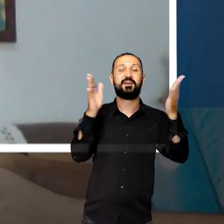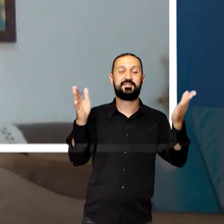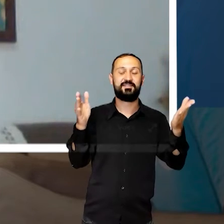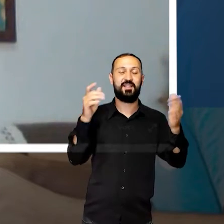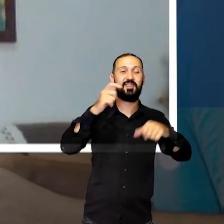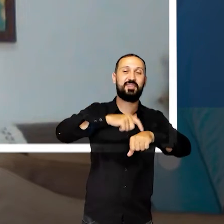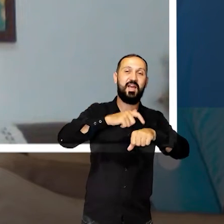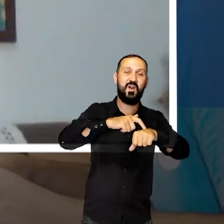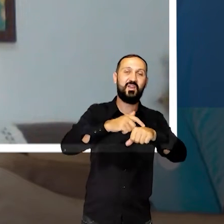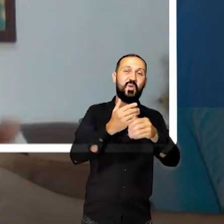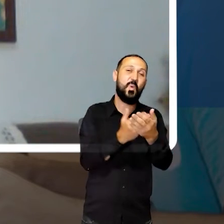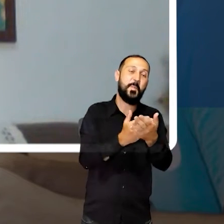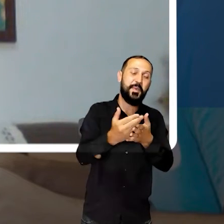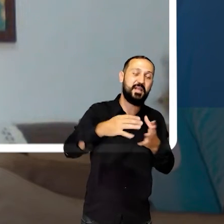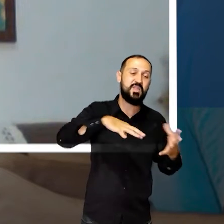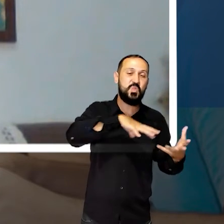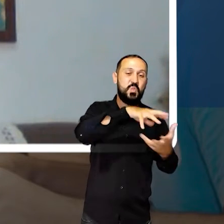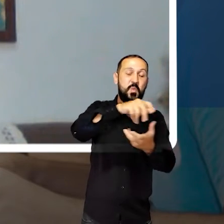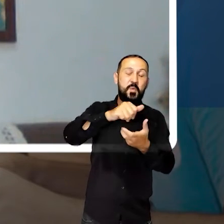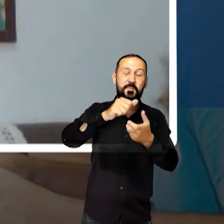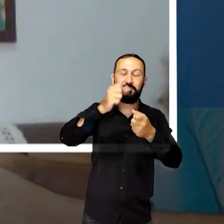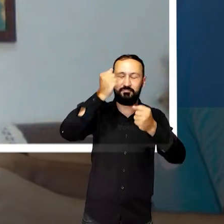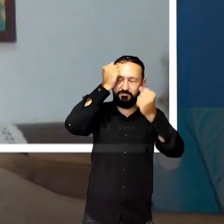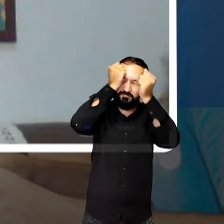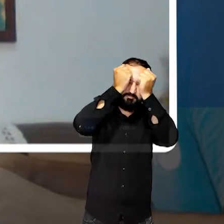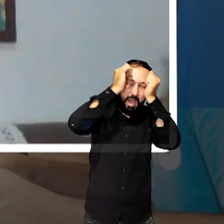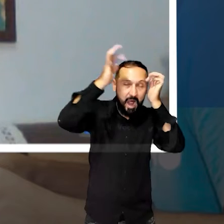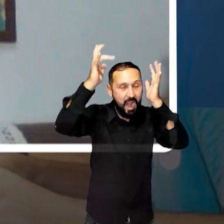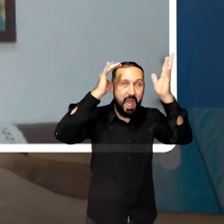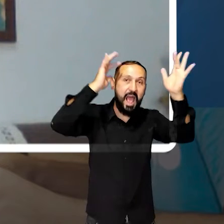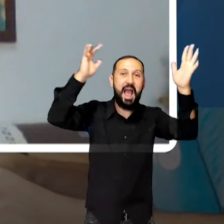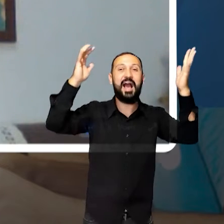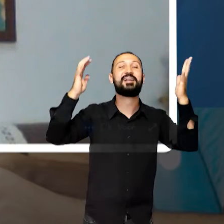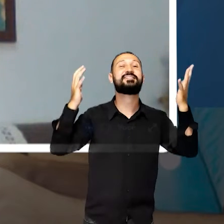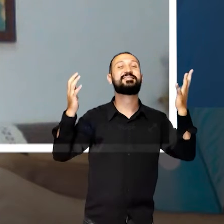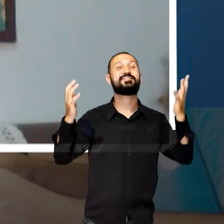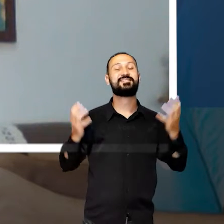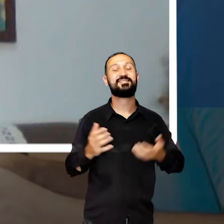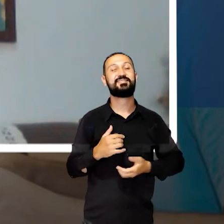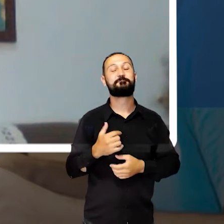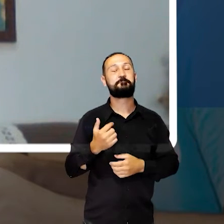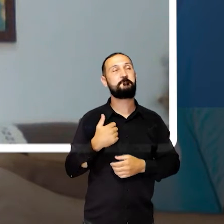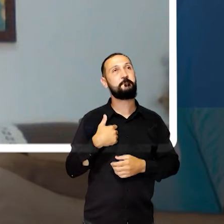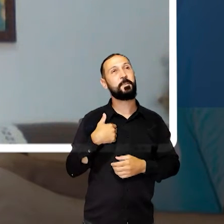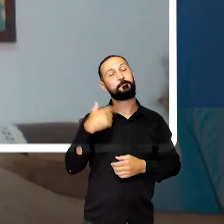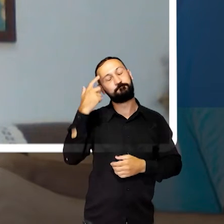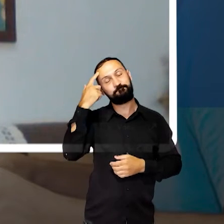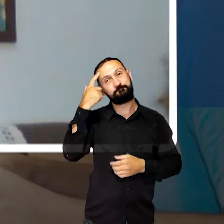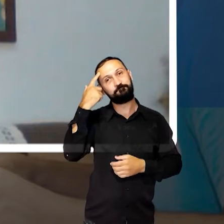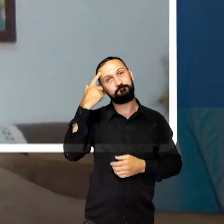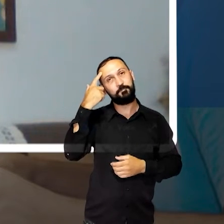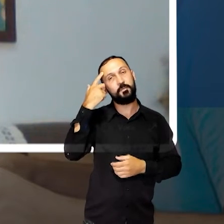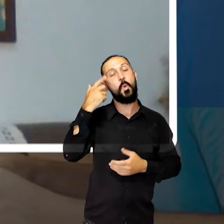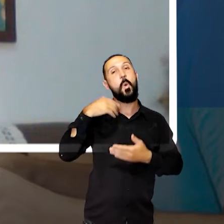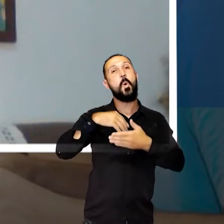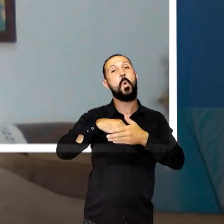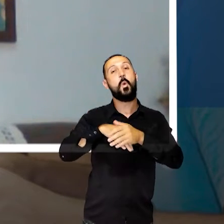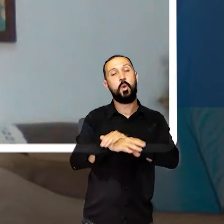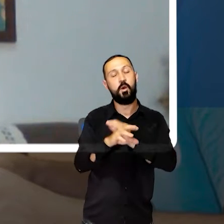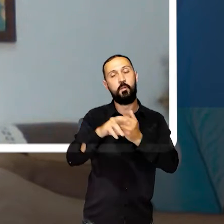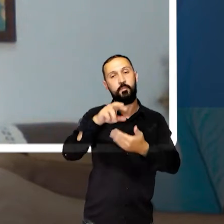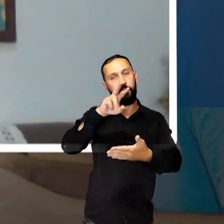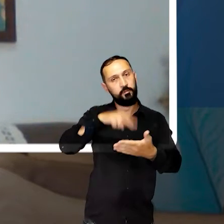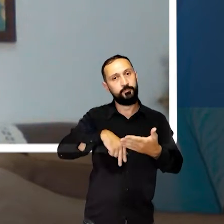mesmo, quando penetra num mundo de fantasia. E eu diria que o hábito